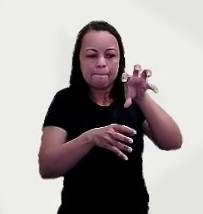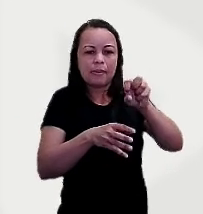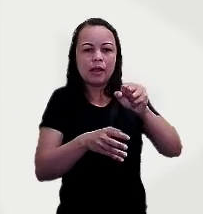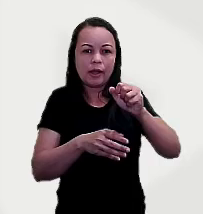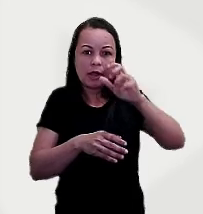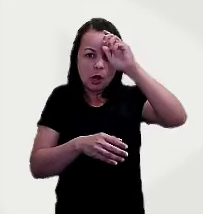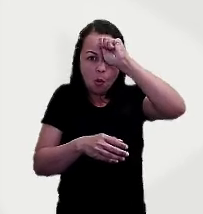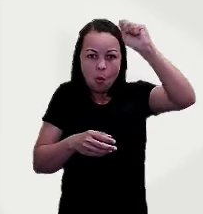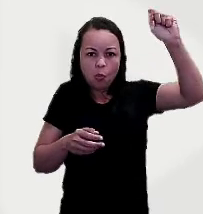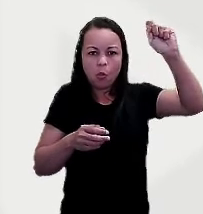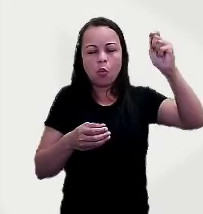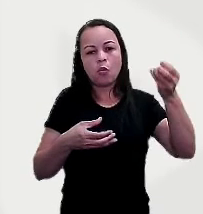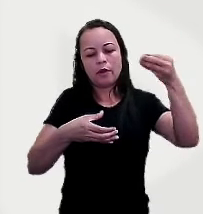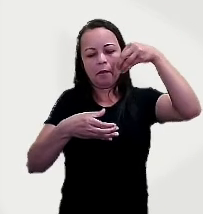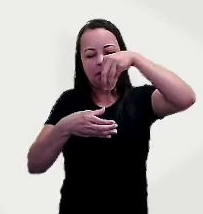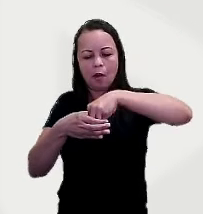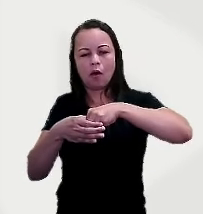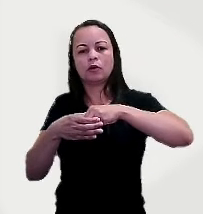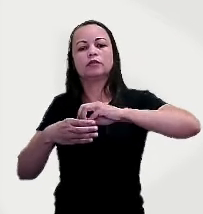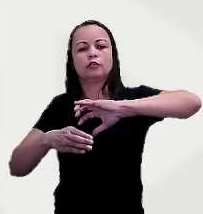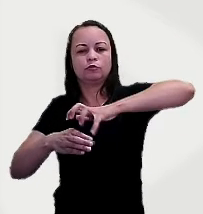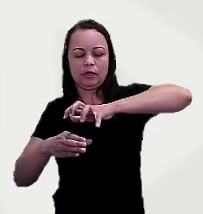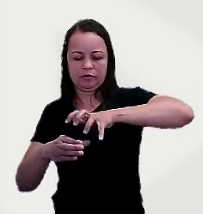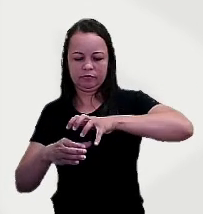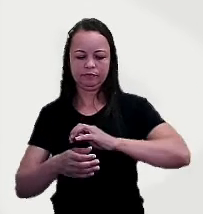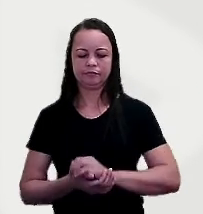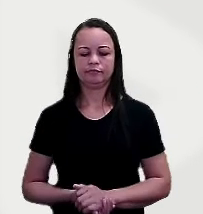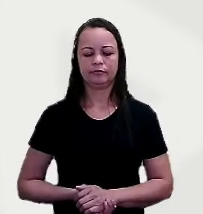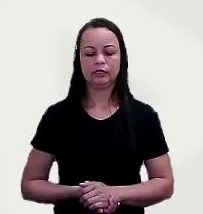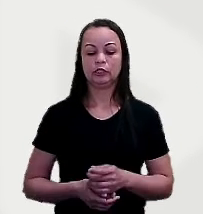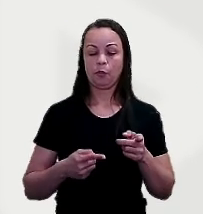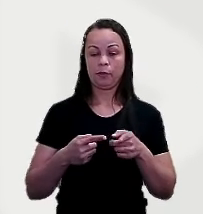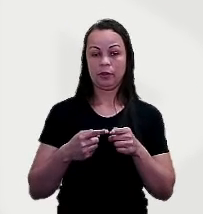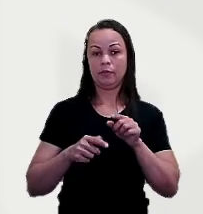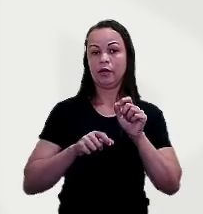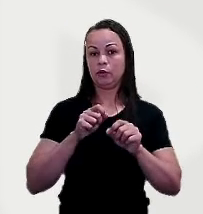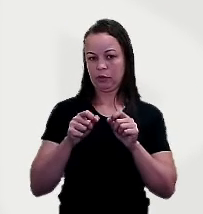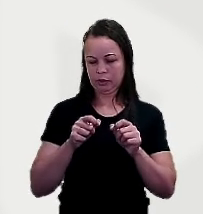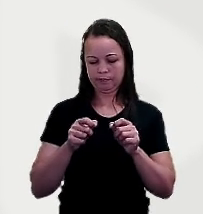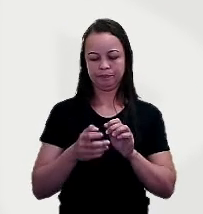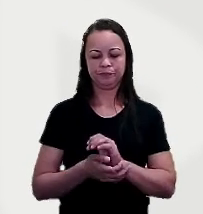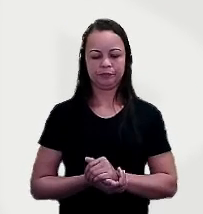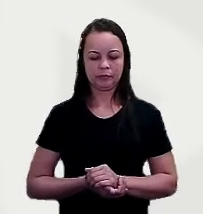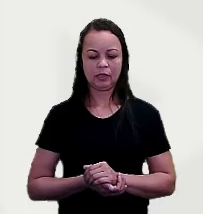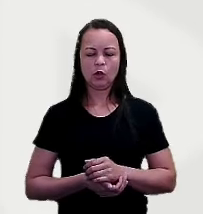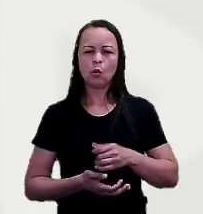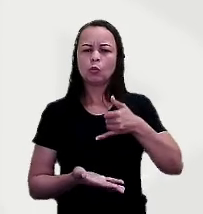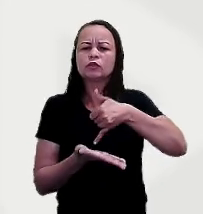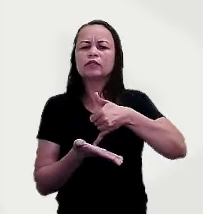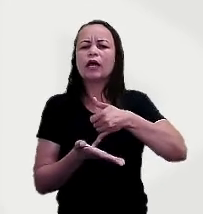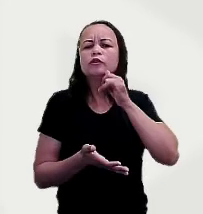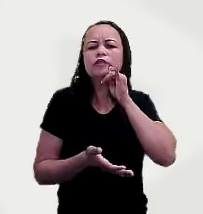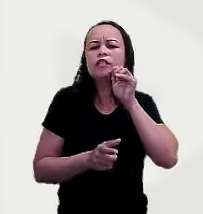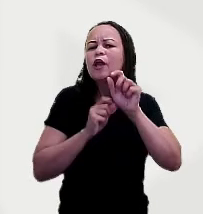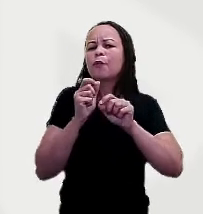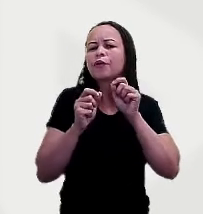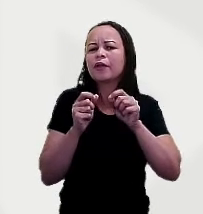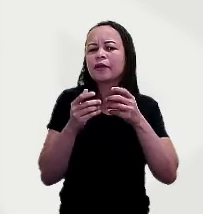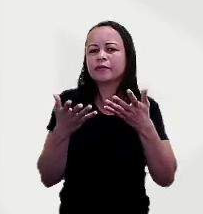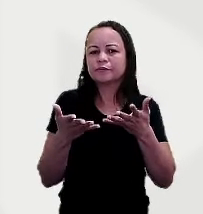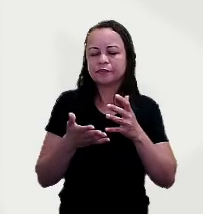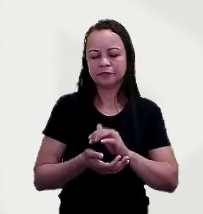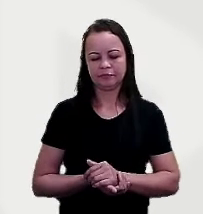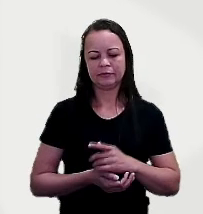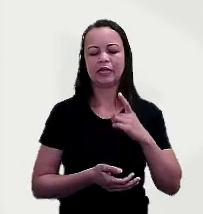Primeiro quesito: quem é o Saci e quais as suas características? Então, o Saci é o que, gente? Temos aí,